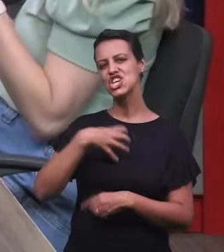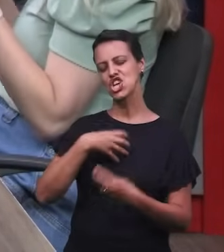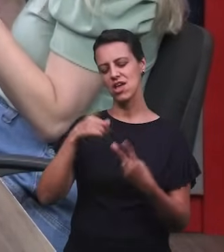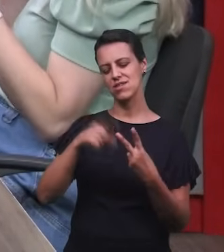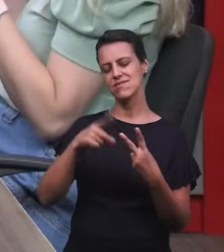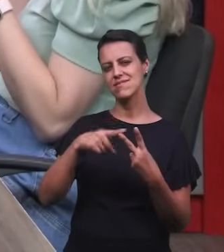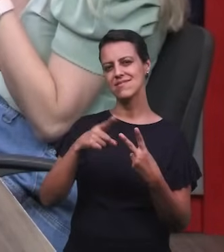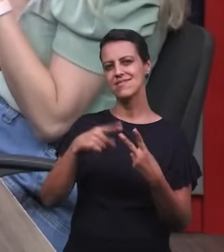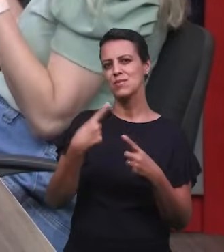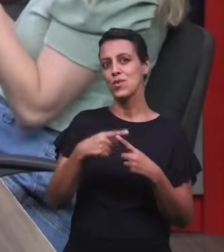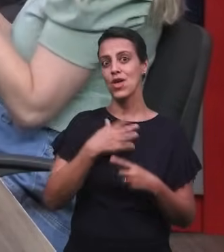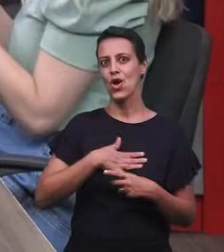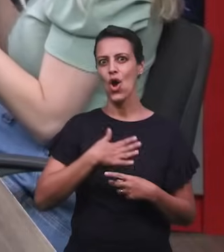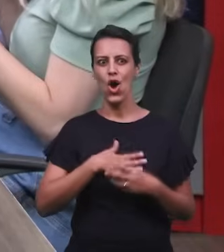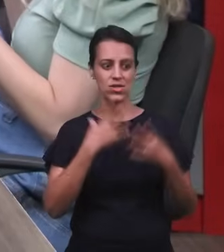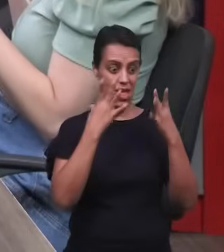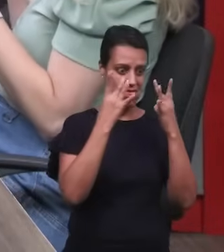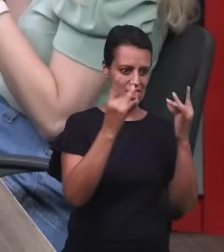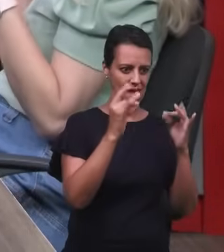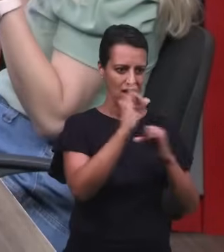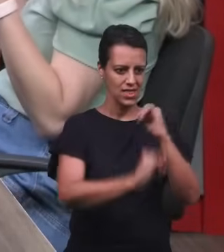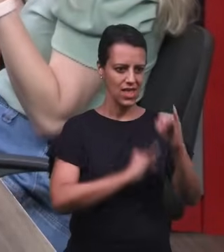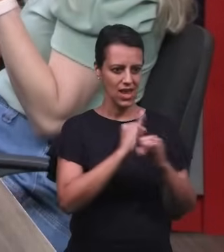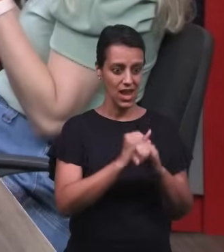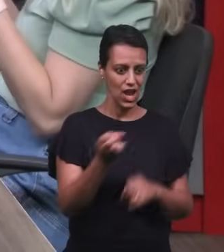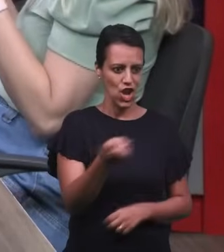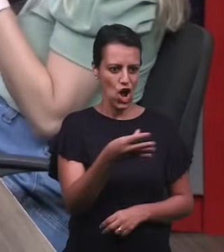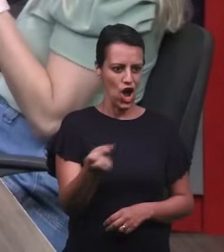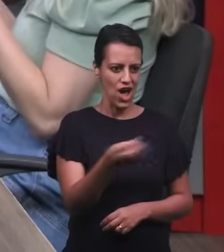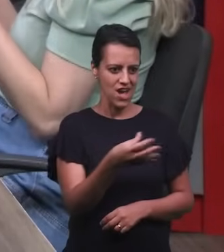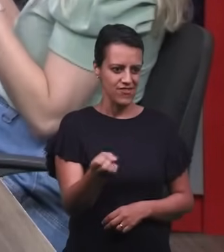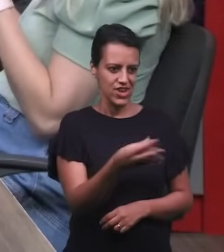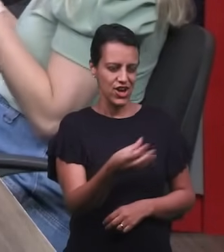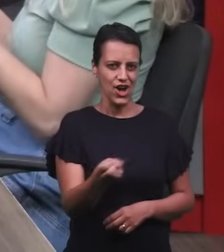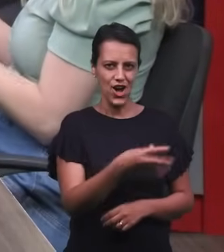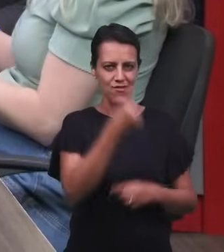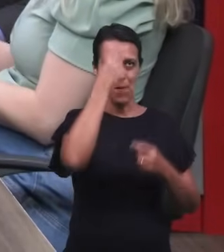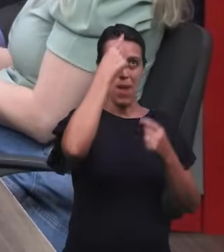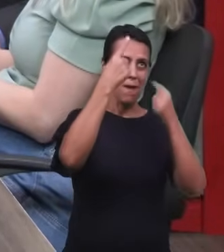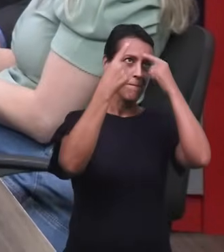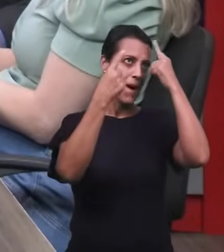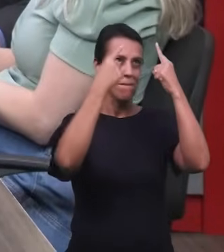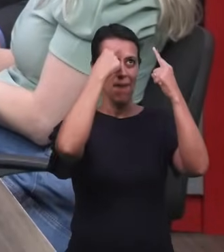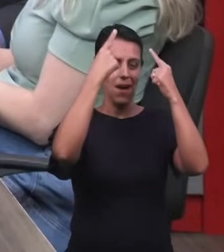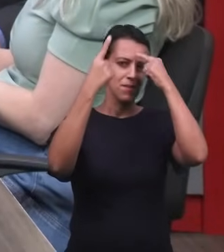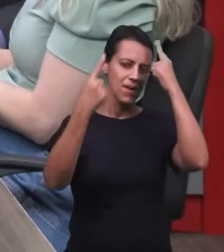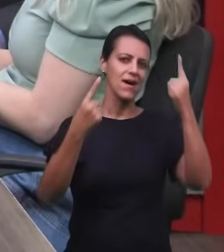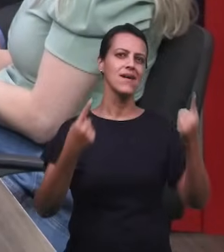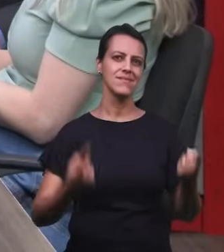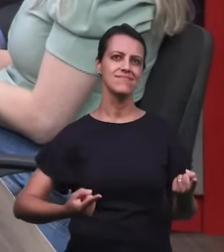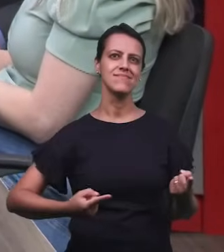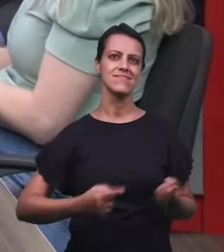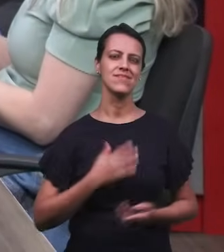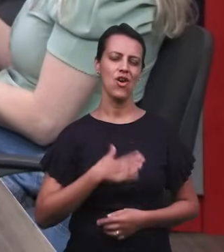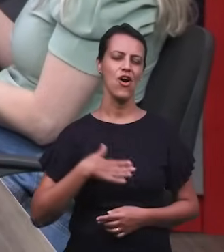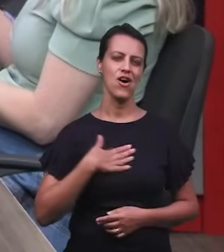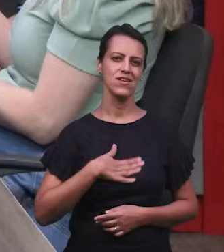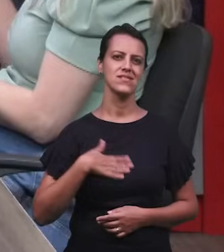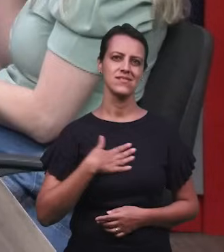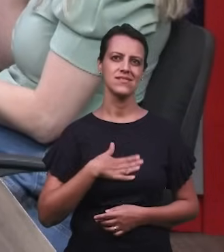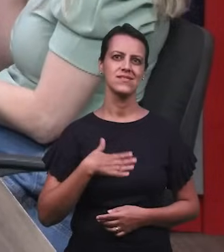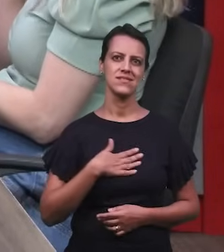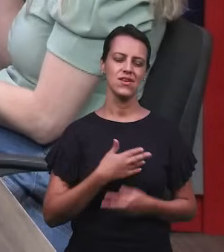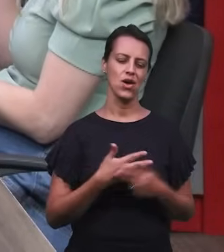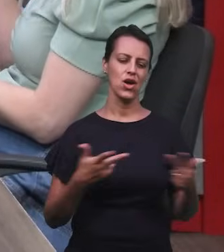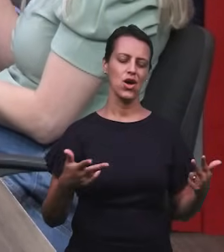com novidades, estão antenados com tudo, então sempre precisam dessa criatividade, né? Eles gostam de